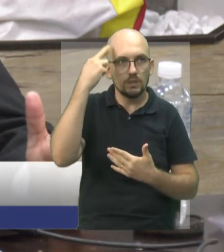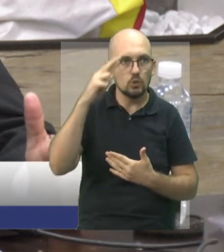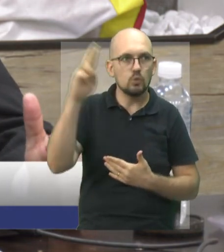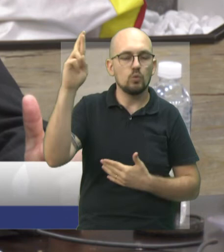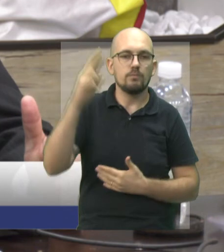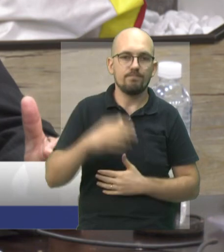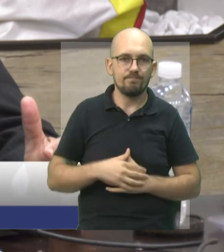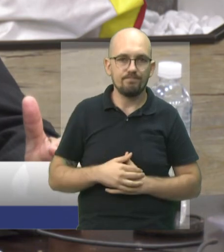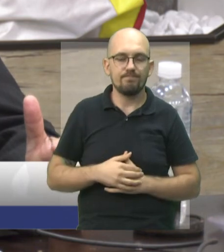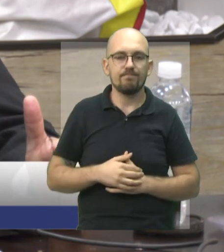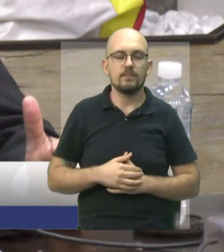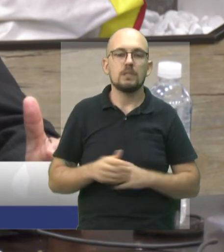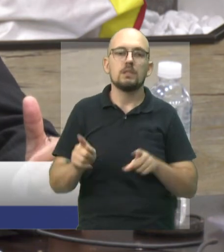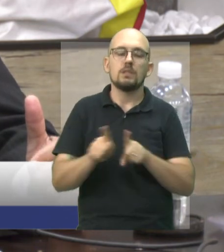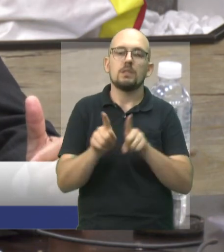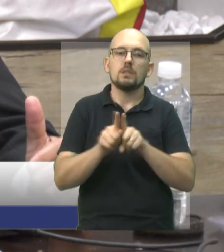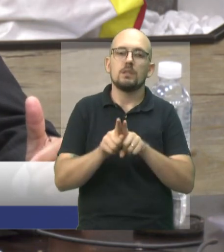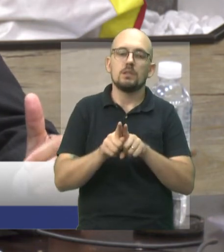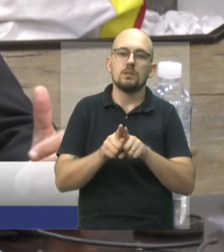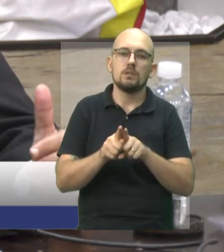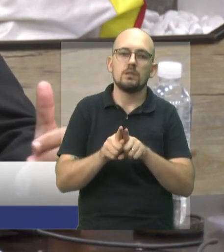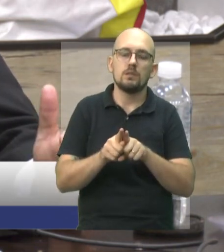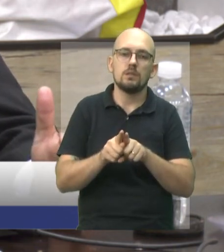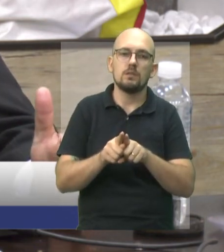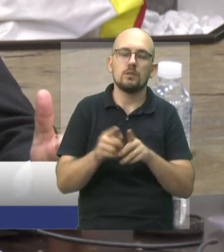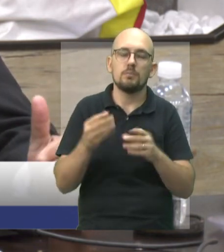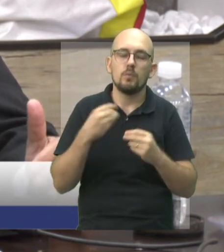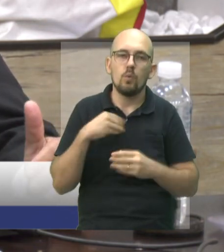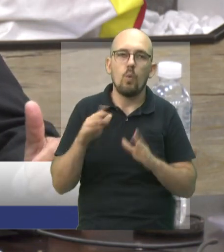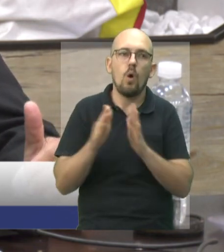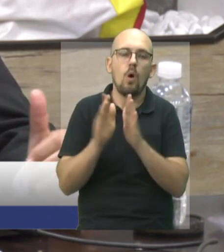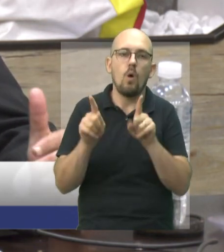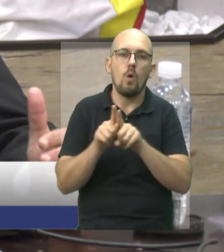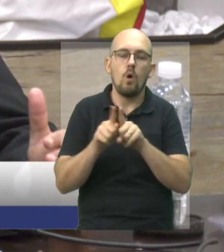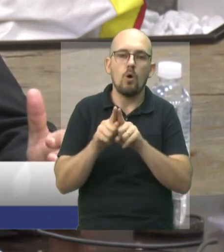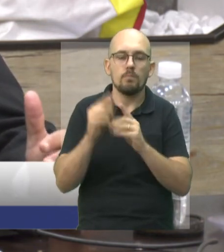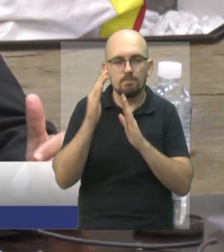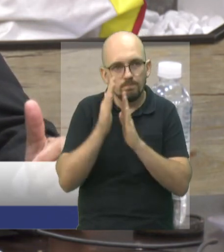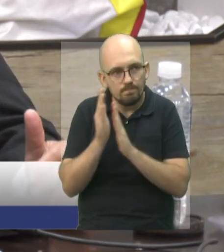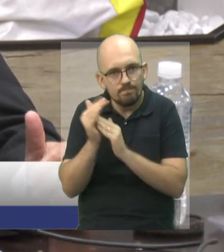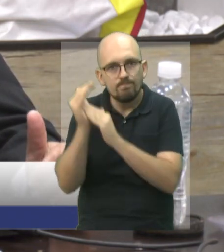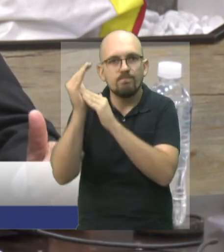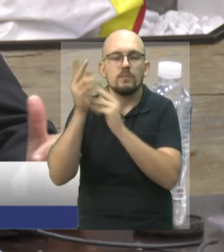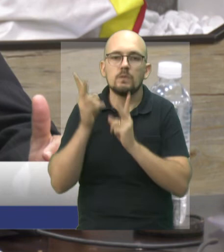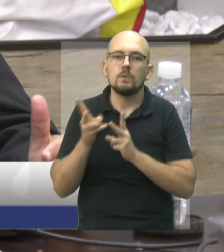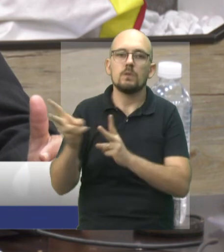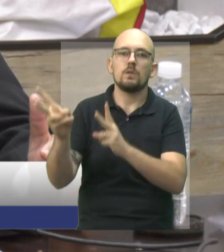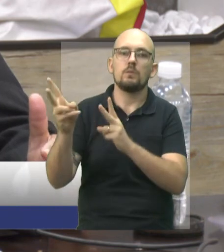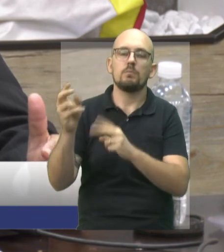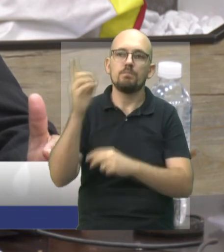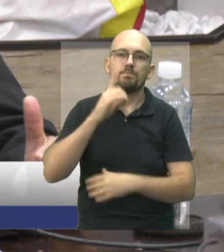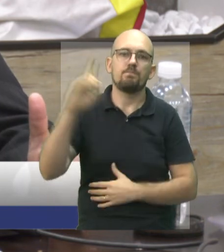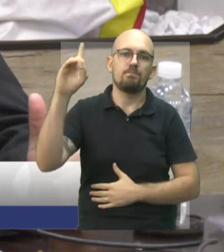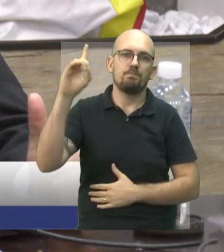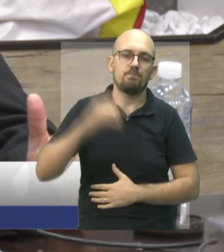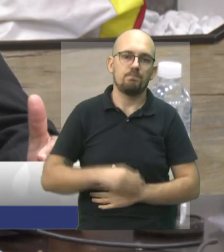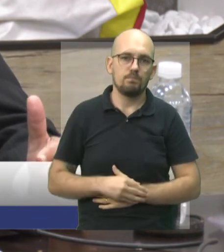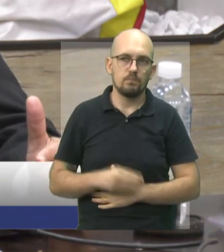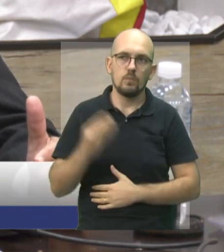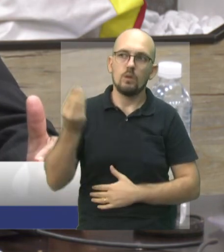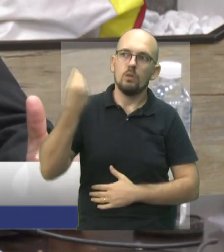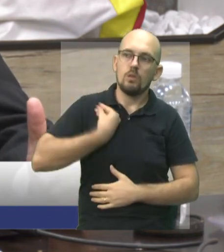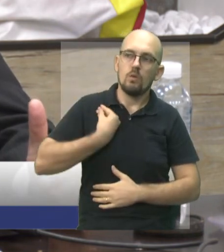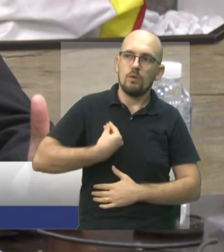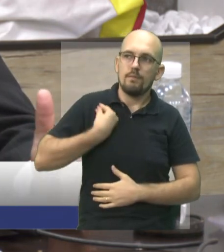meus agradecimentos, né, o meu louvor, e bendizer sempre a Deus pela nossa